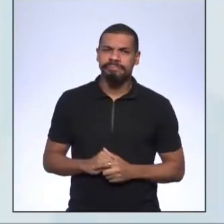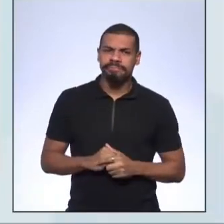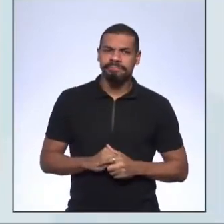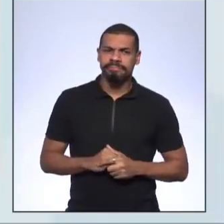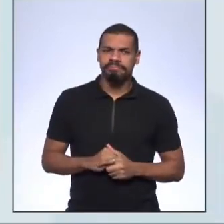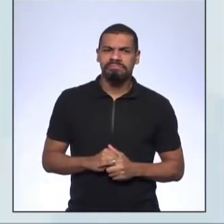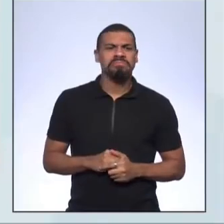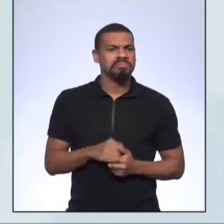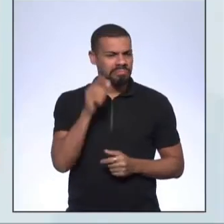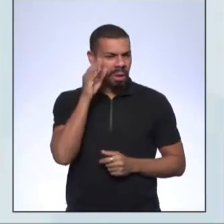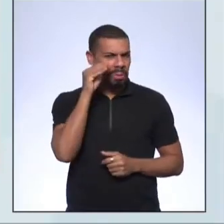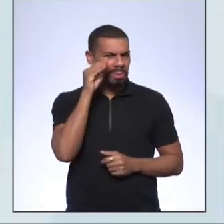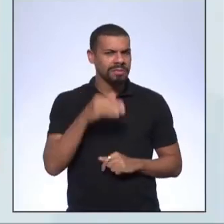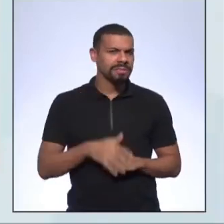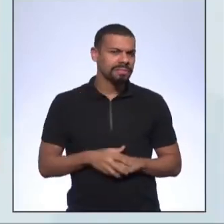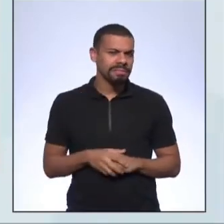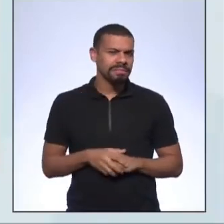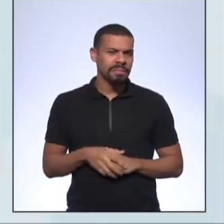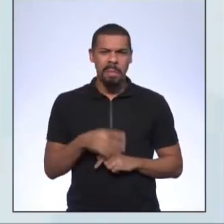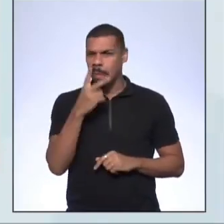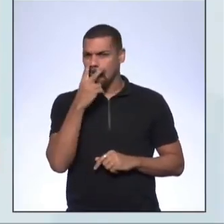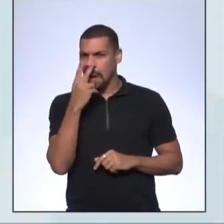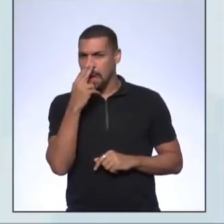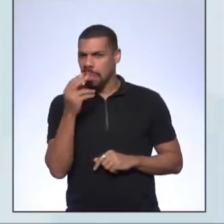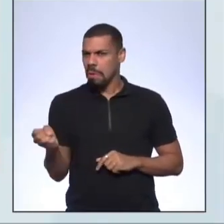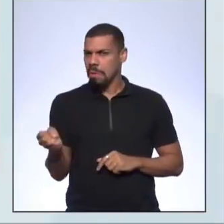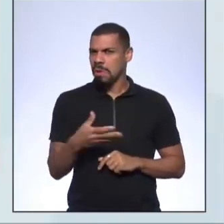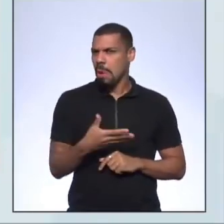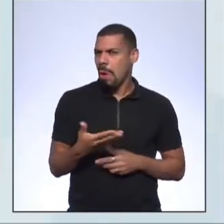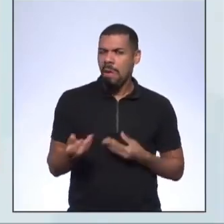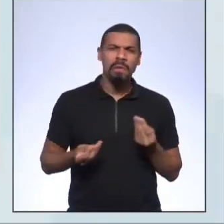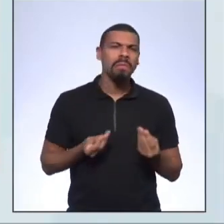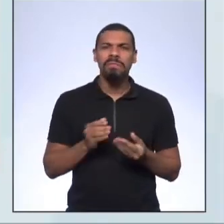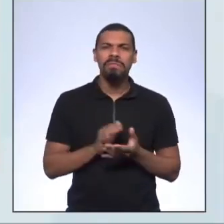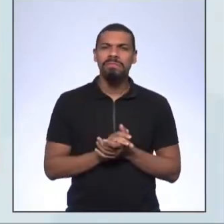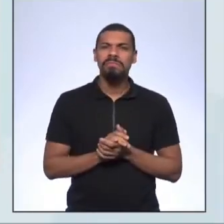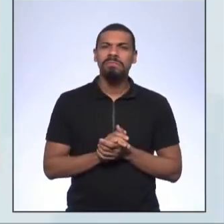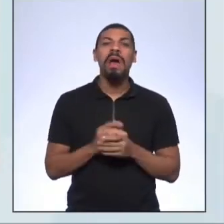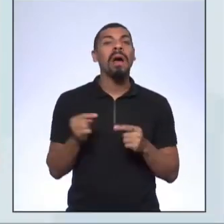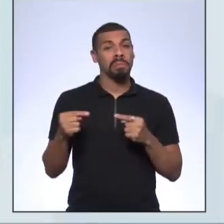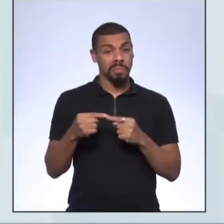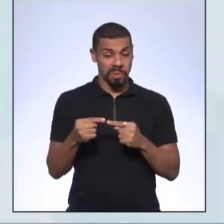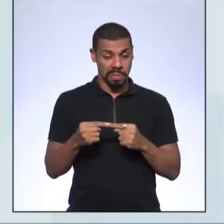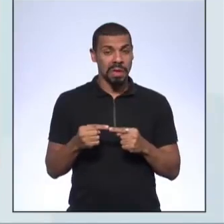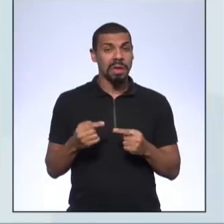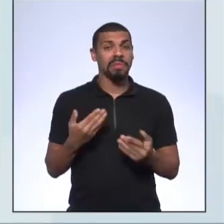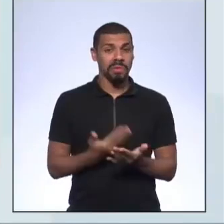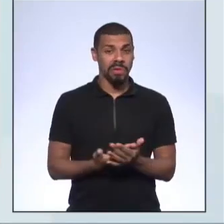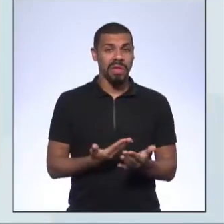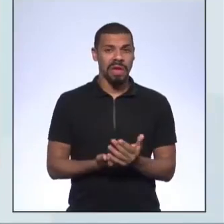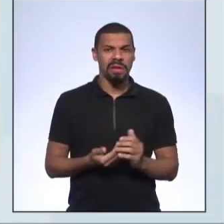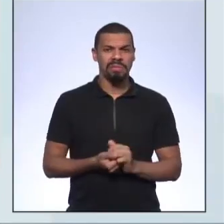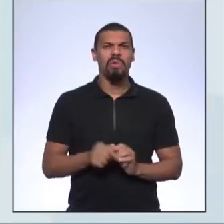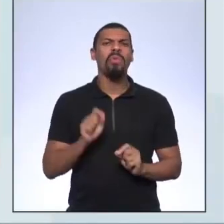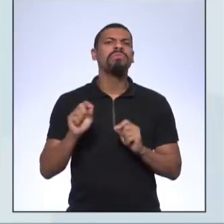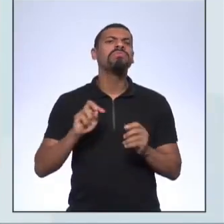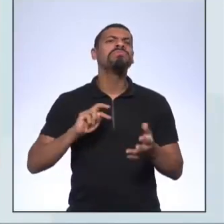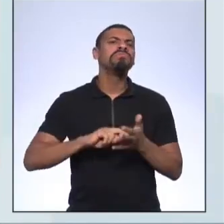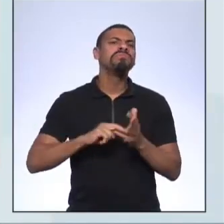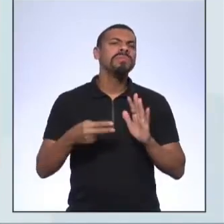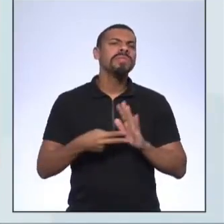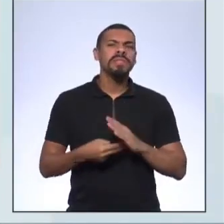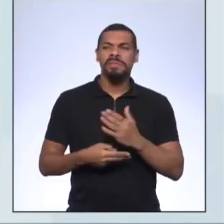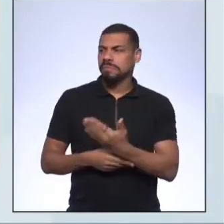bem curioso, né? Parece uma coisa moderna, mas tem tudo a ver com o tema da nossa aula de hoje. Que instrumento é